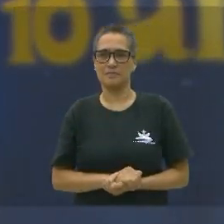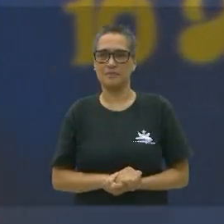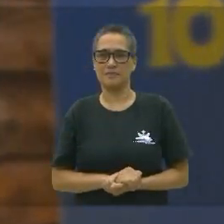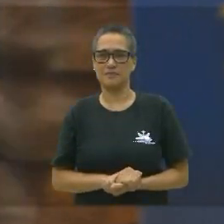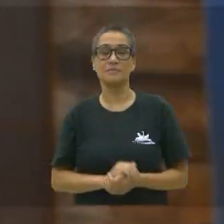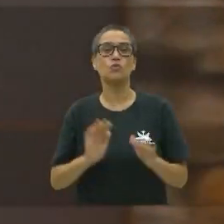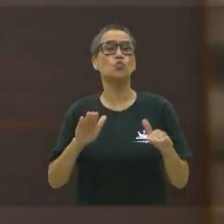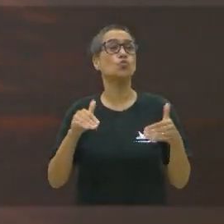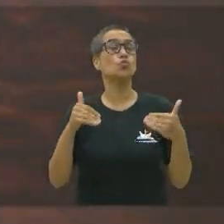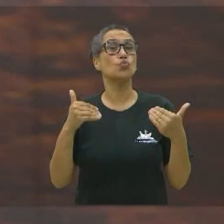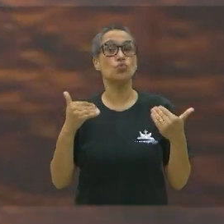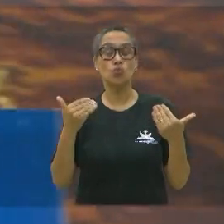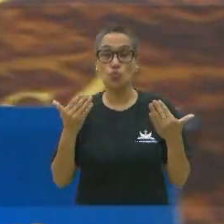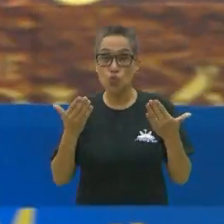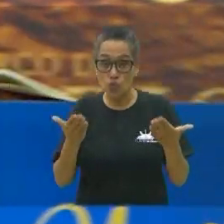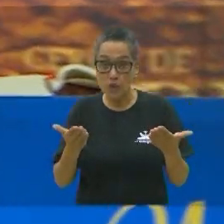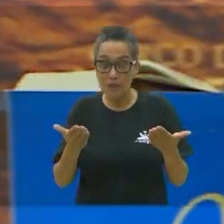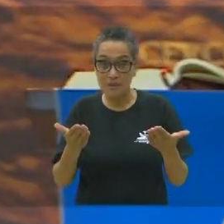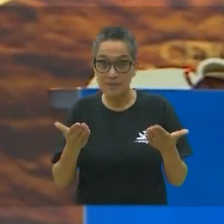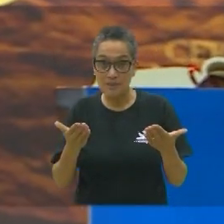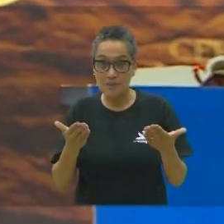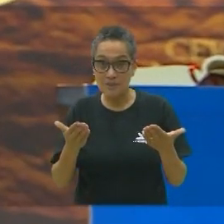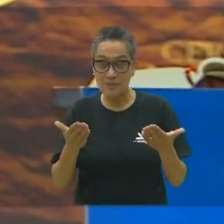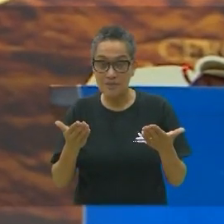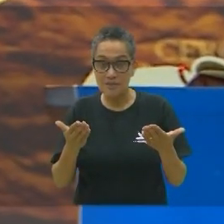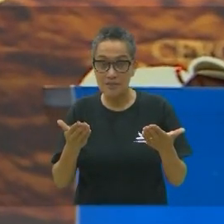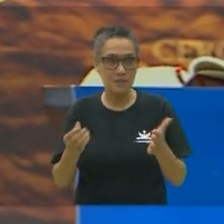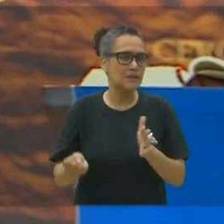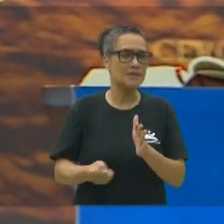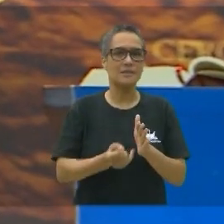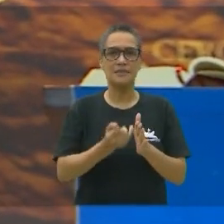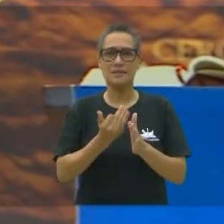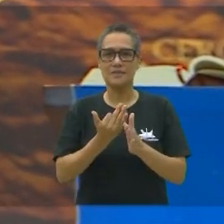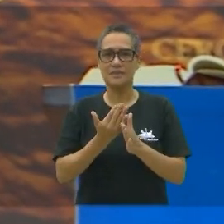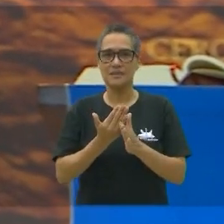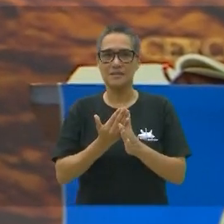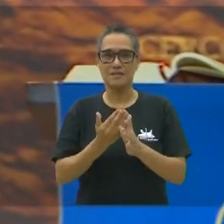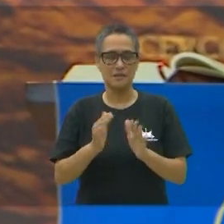quantas vezes levantamos um altar para o problema da gente?